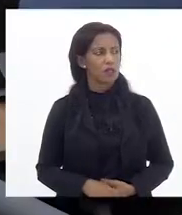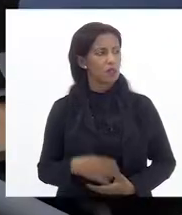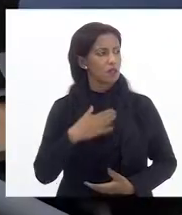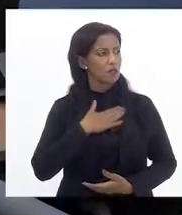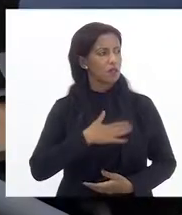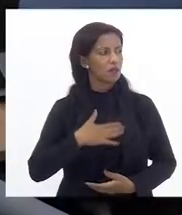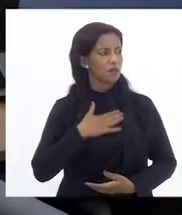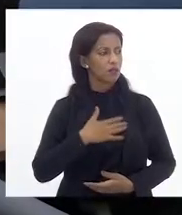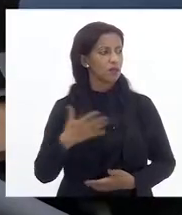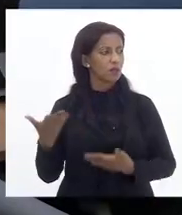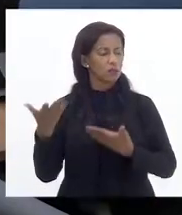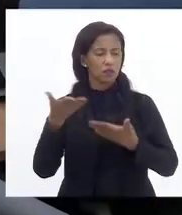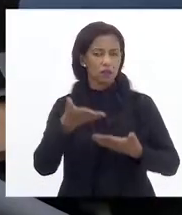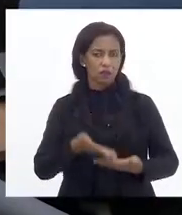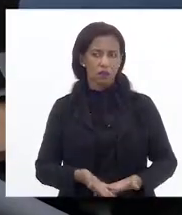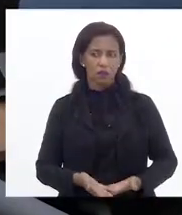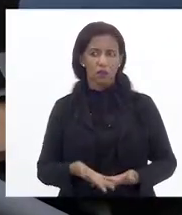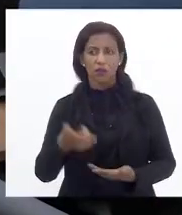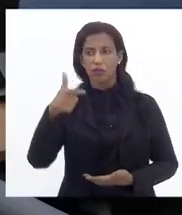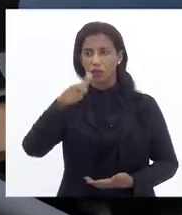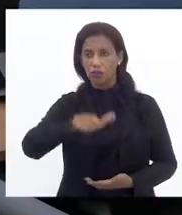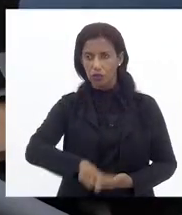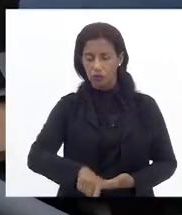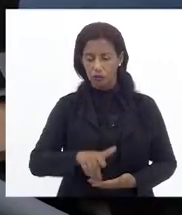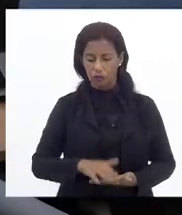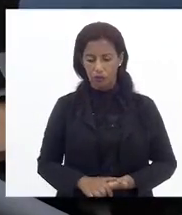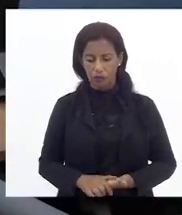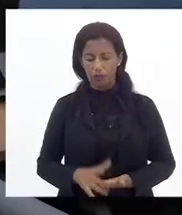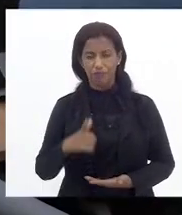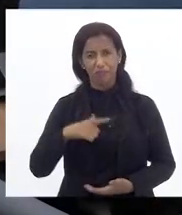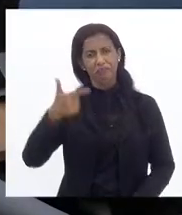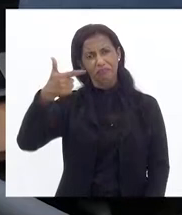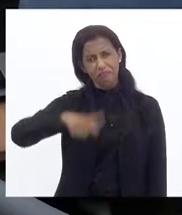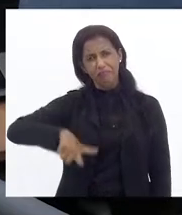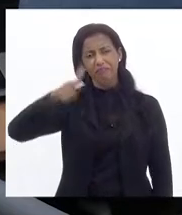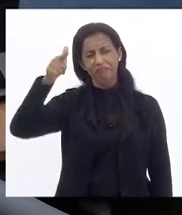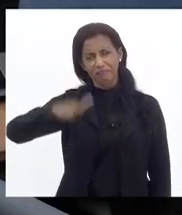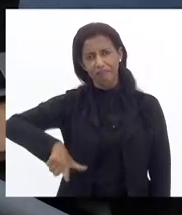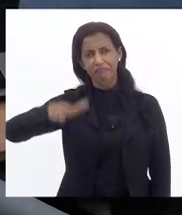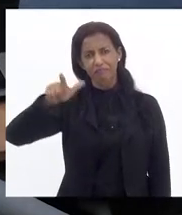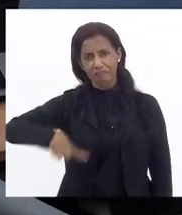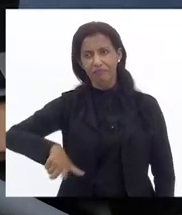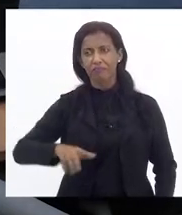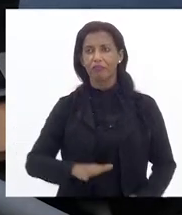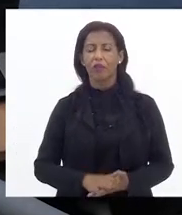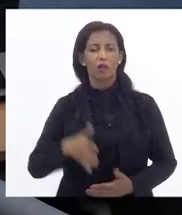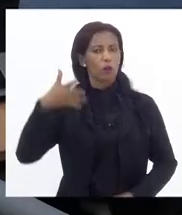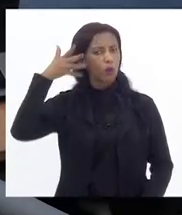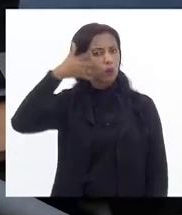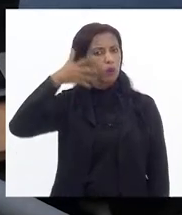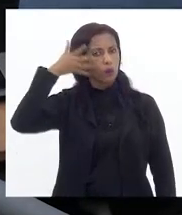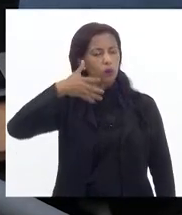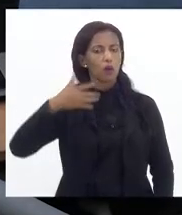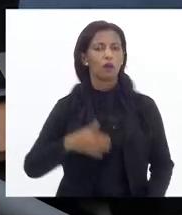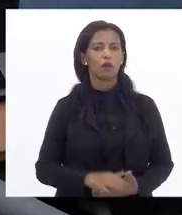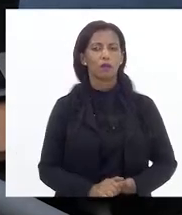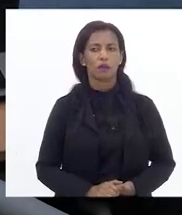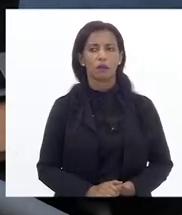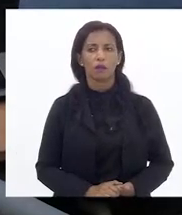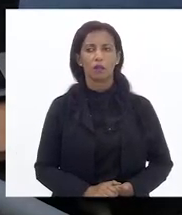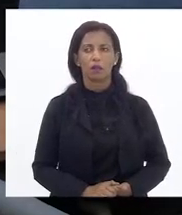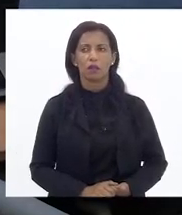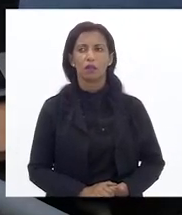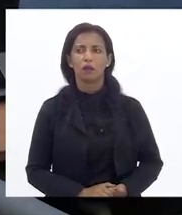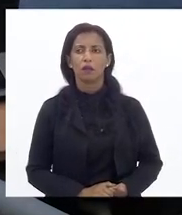falar mais uma vez que a gente tem repetido isso através dos nossos fóruns que